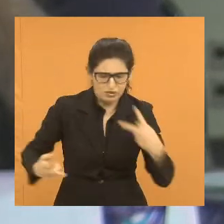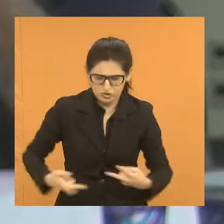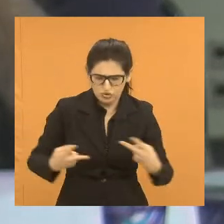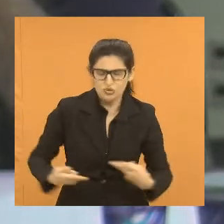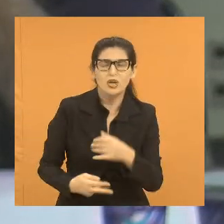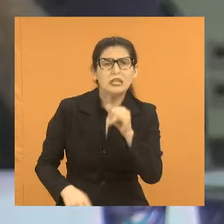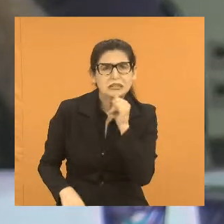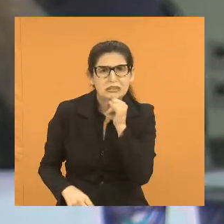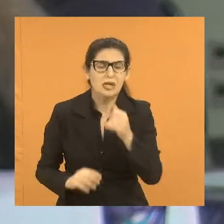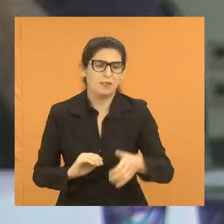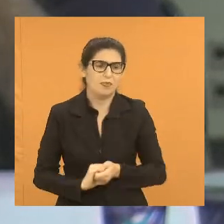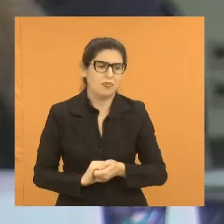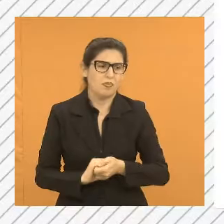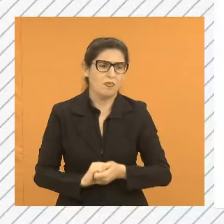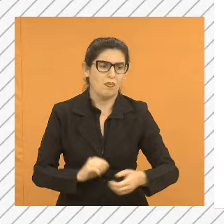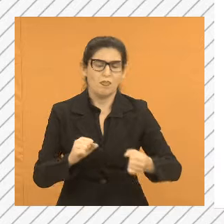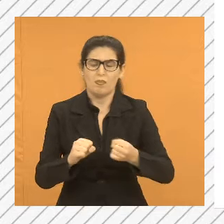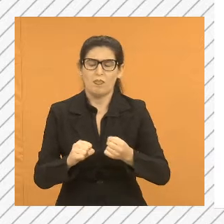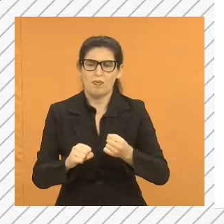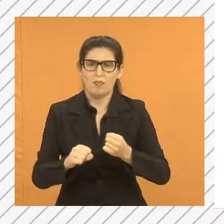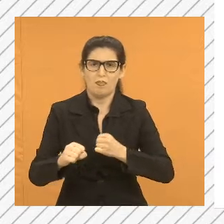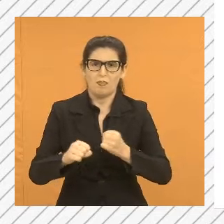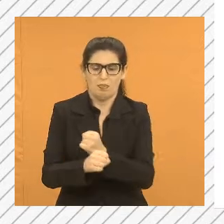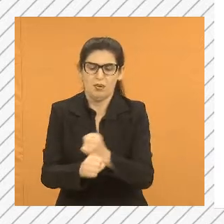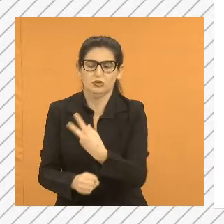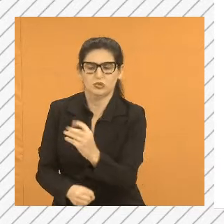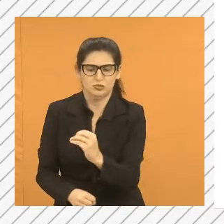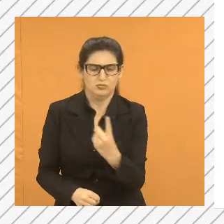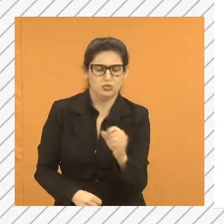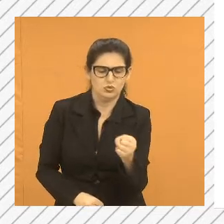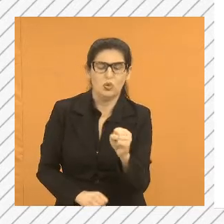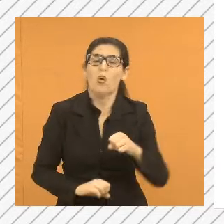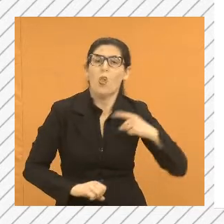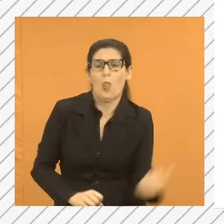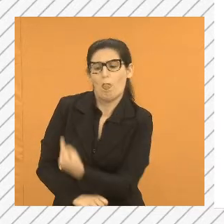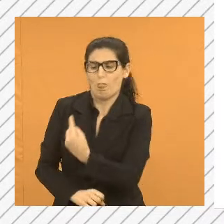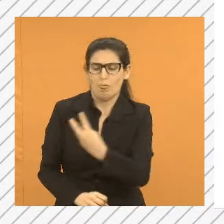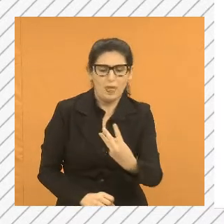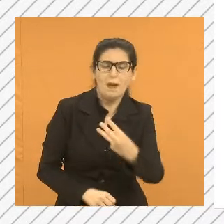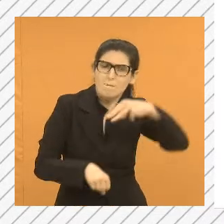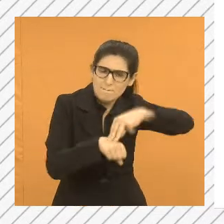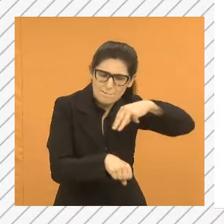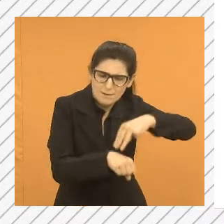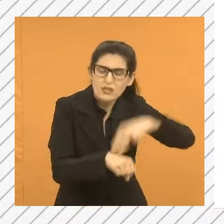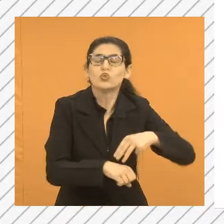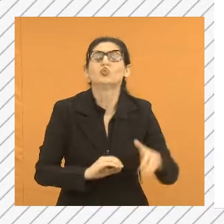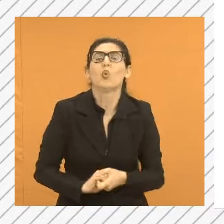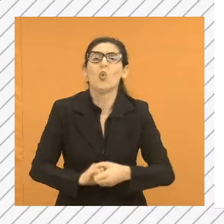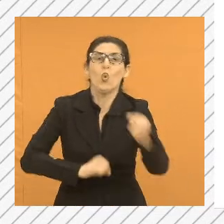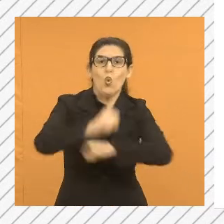temos no segundo, em 2018, 13 minutos. Em